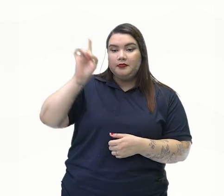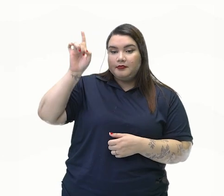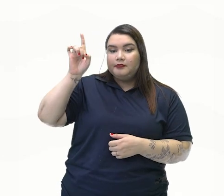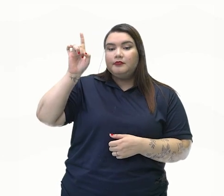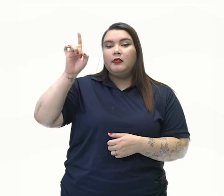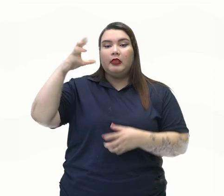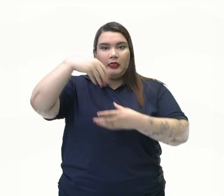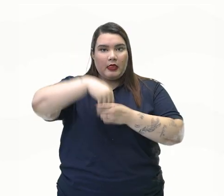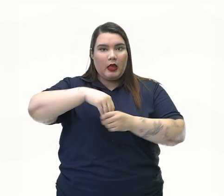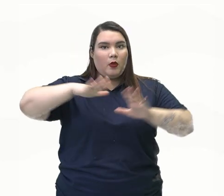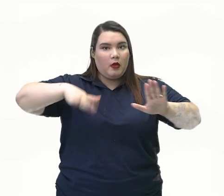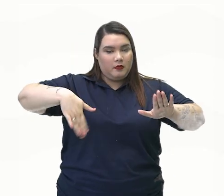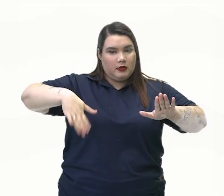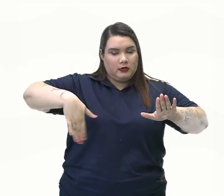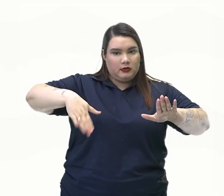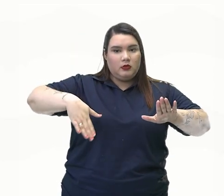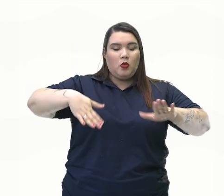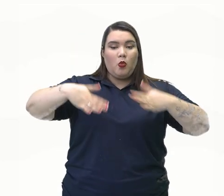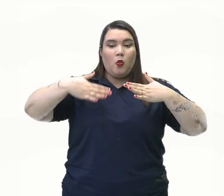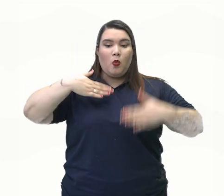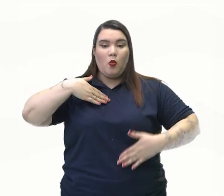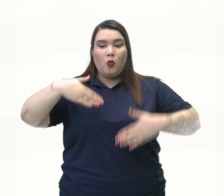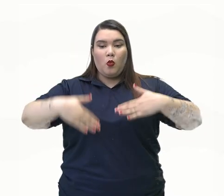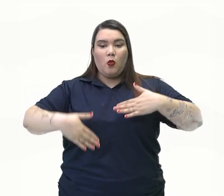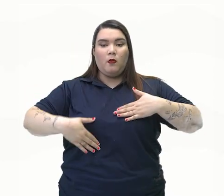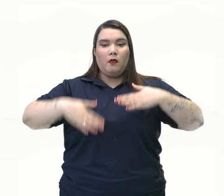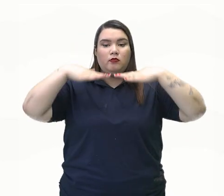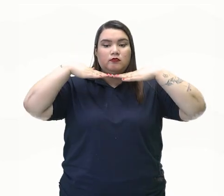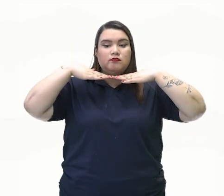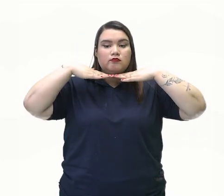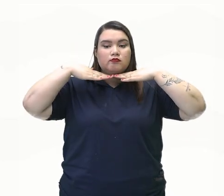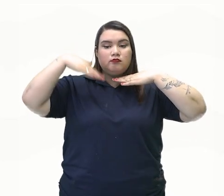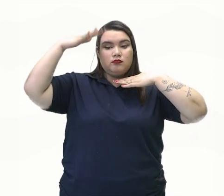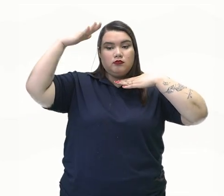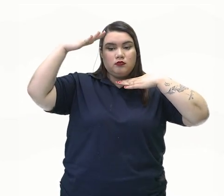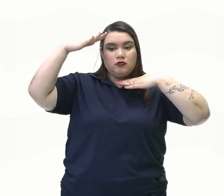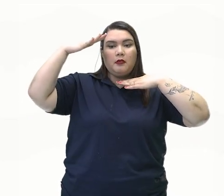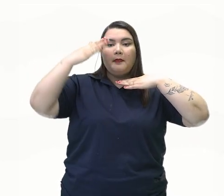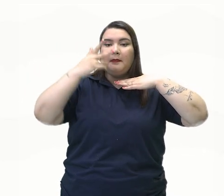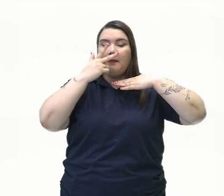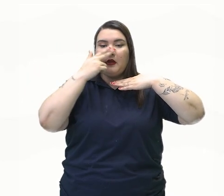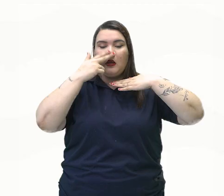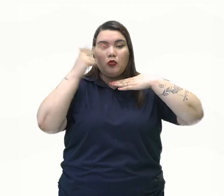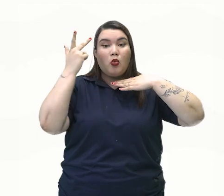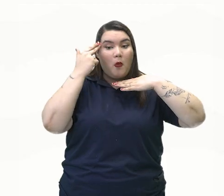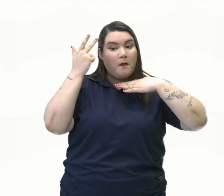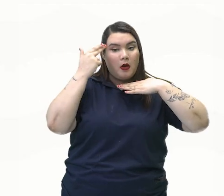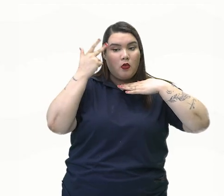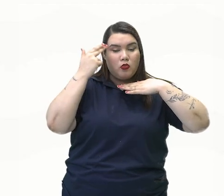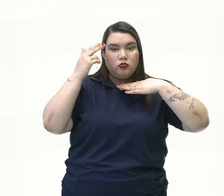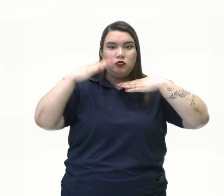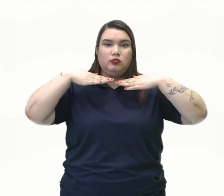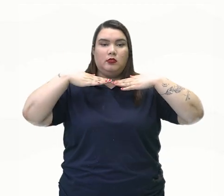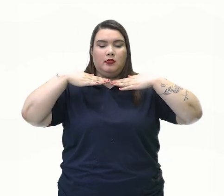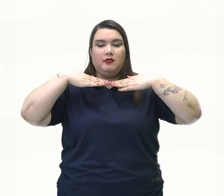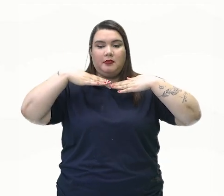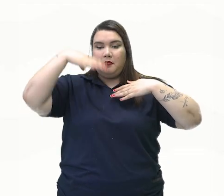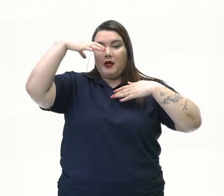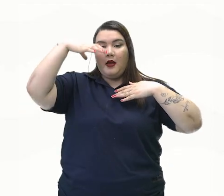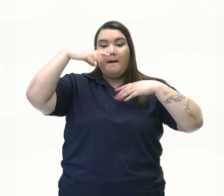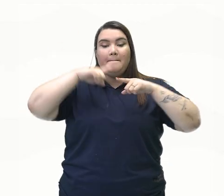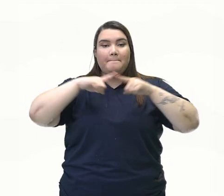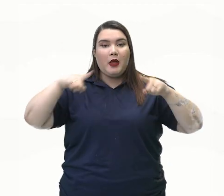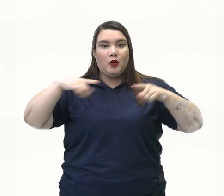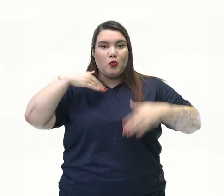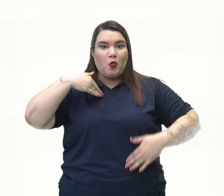A Cecília está dentro da piscina. A parte do corpo que está fora da água aparece normal.